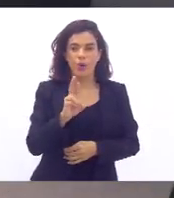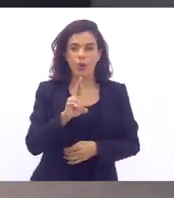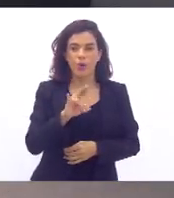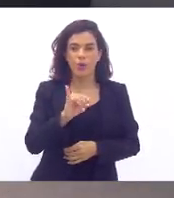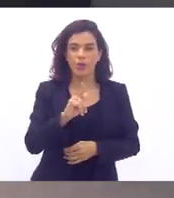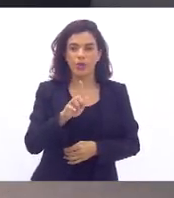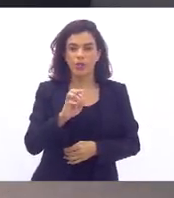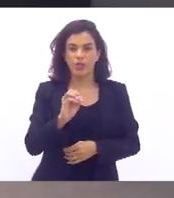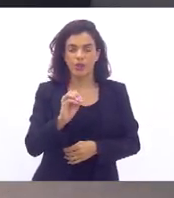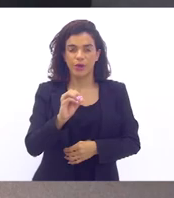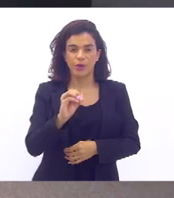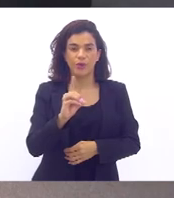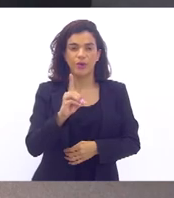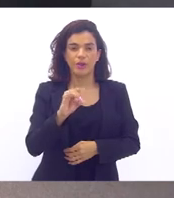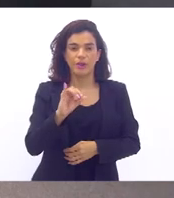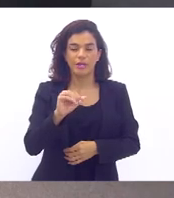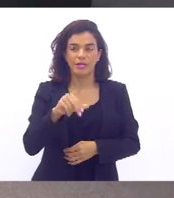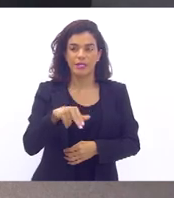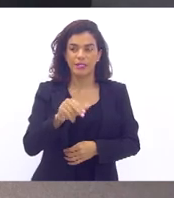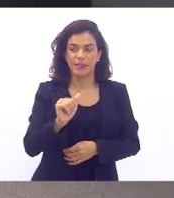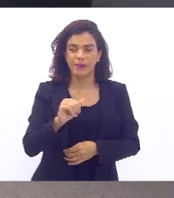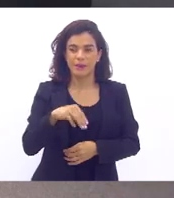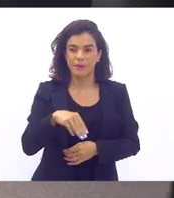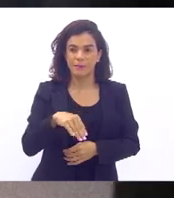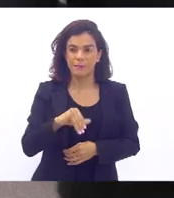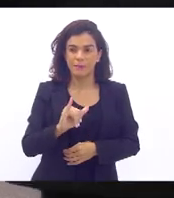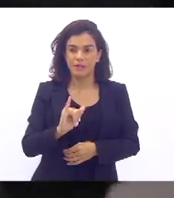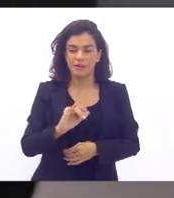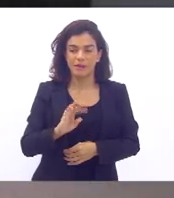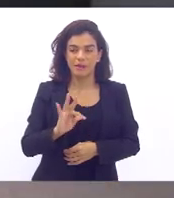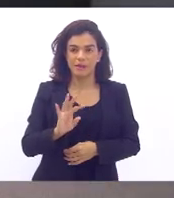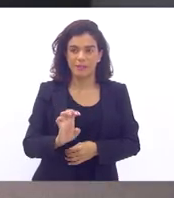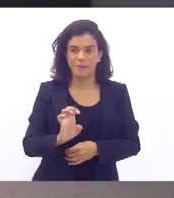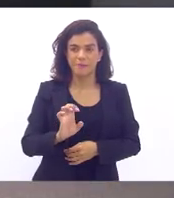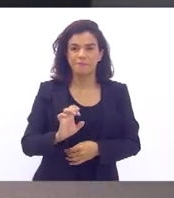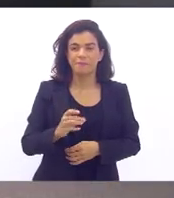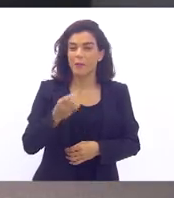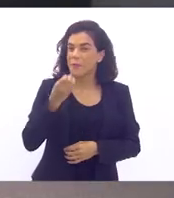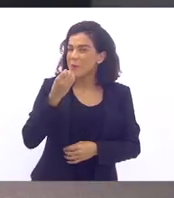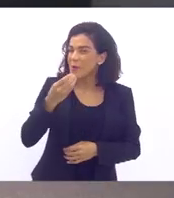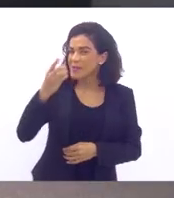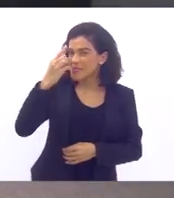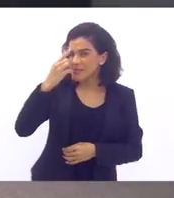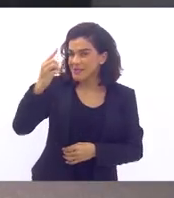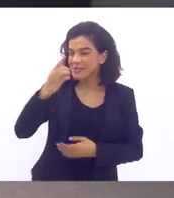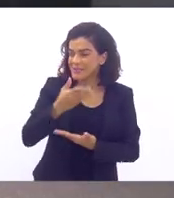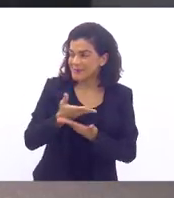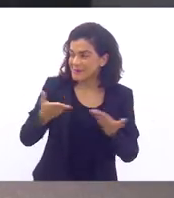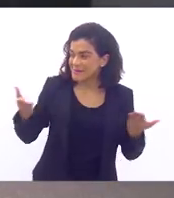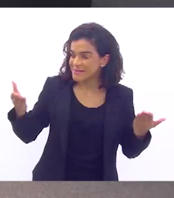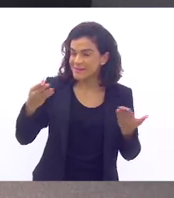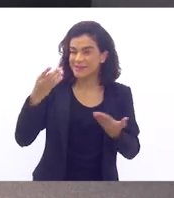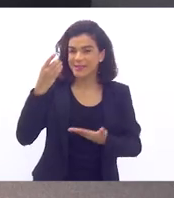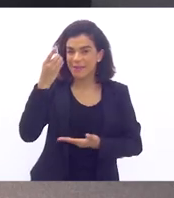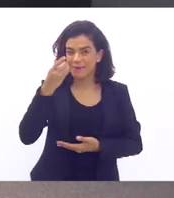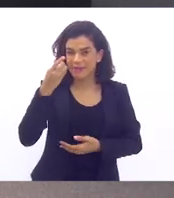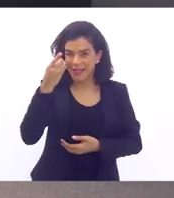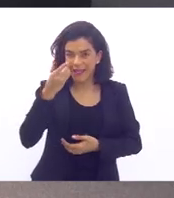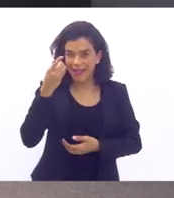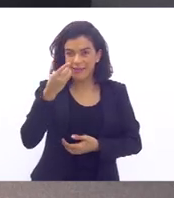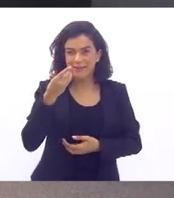Boa tarde a todos boa tarde Presidente Rodrigo Amorim da mesa Boa tarde deputados Então